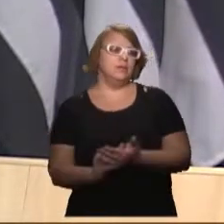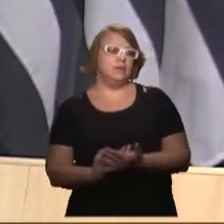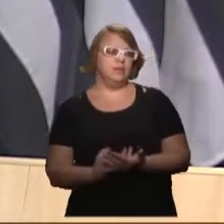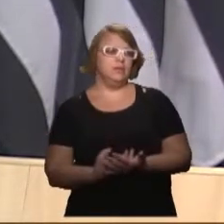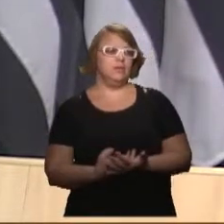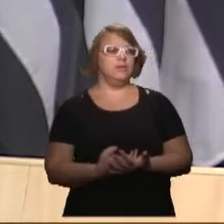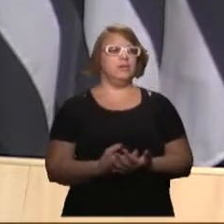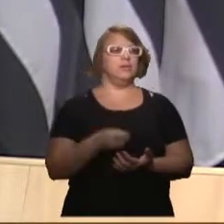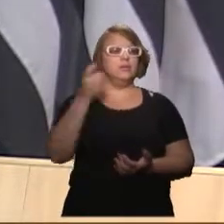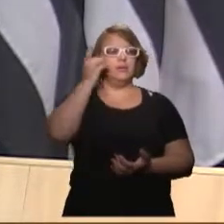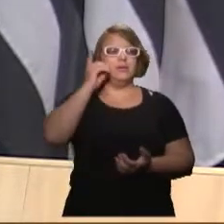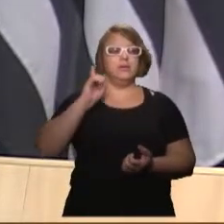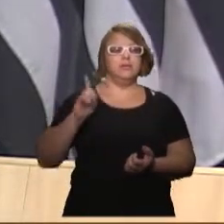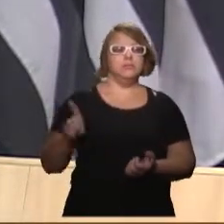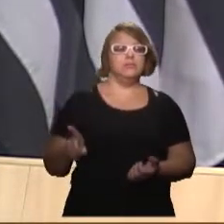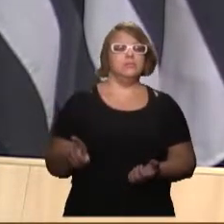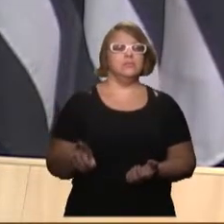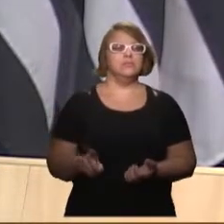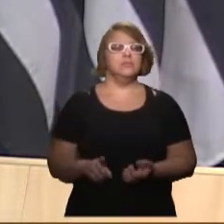umas demissões